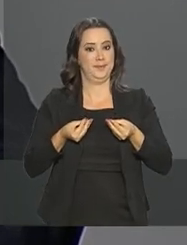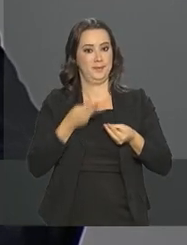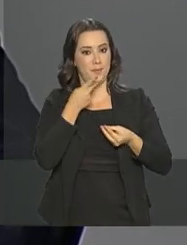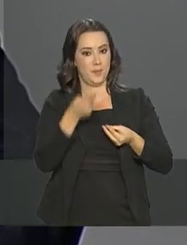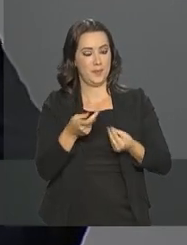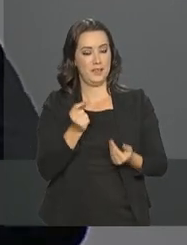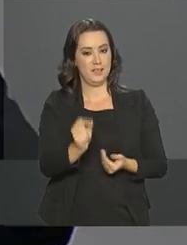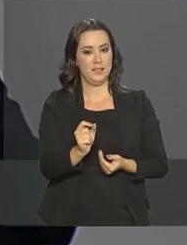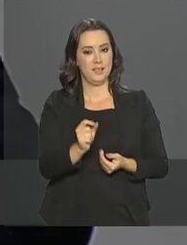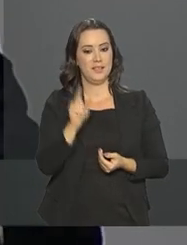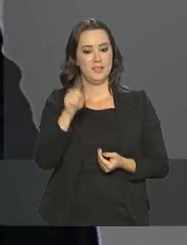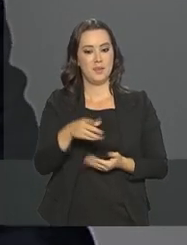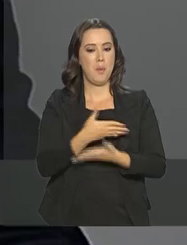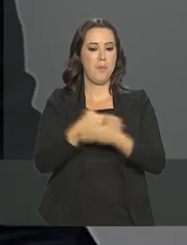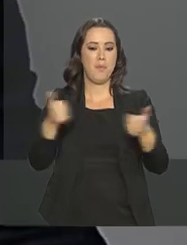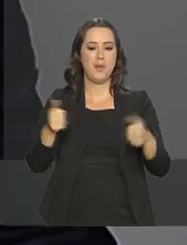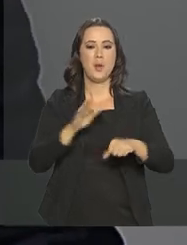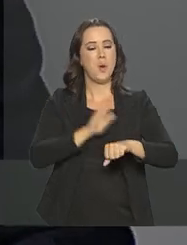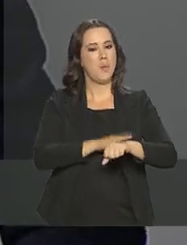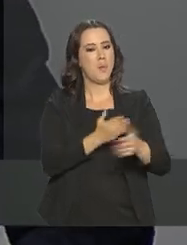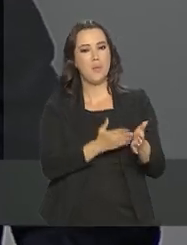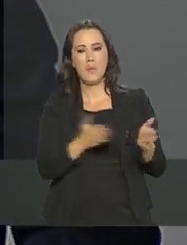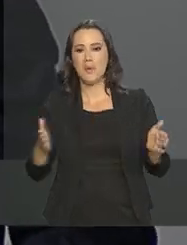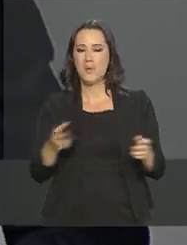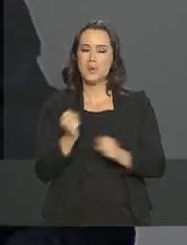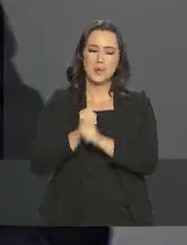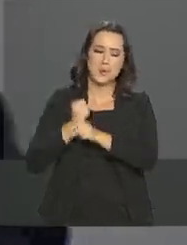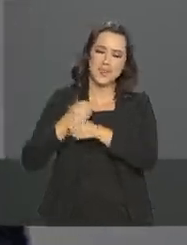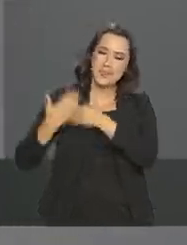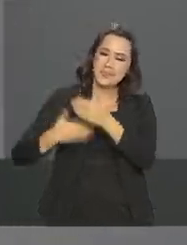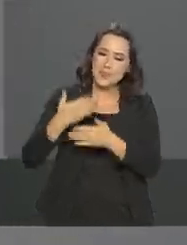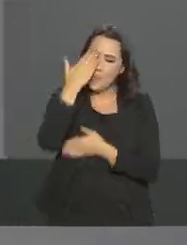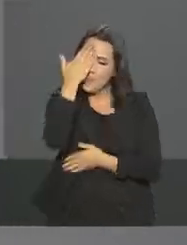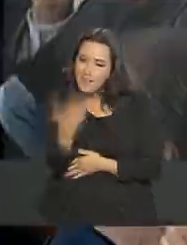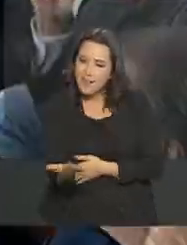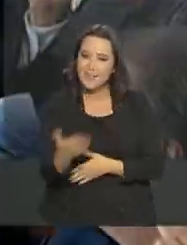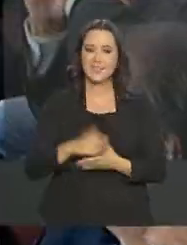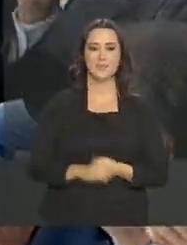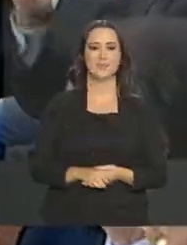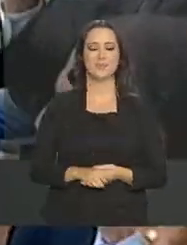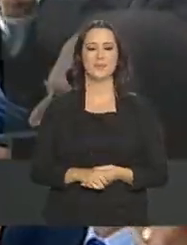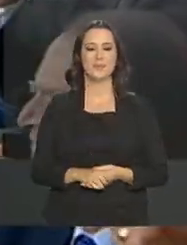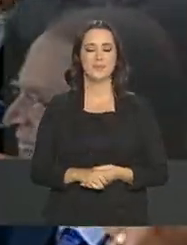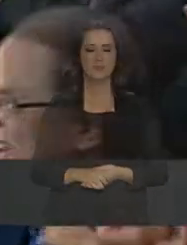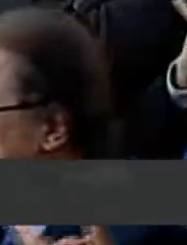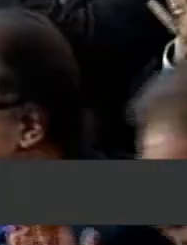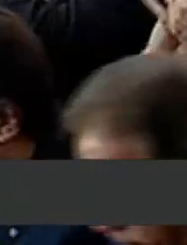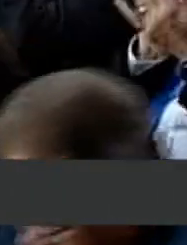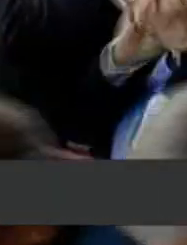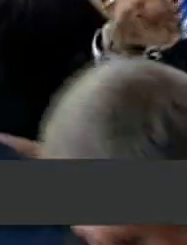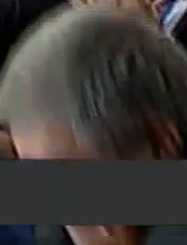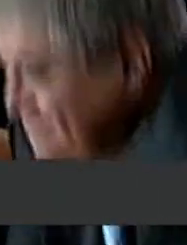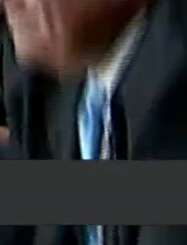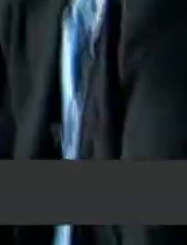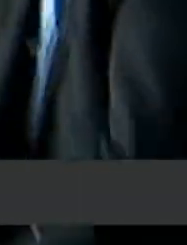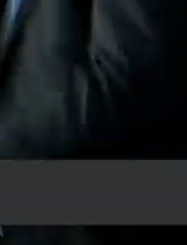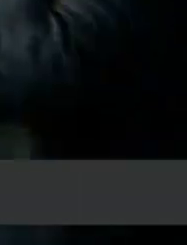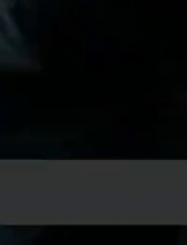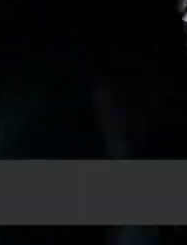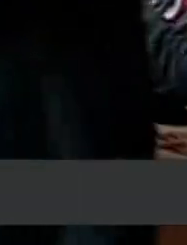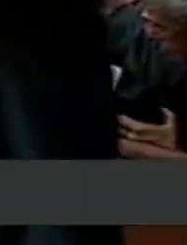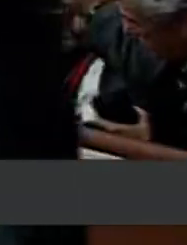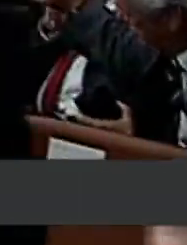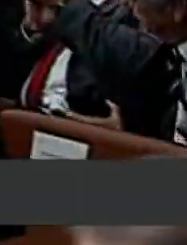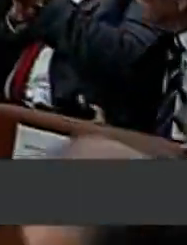que foi o melhor momento pelo menos nesses últimos anos da brigada está encerrada esta cerimônia